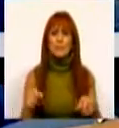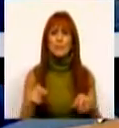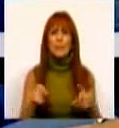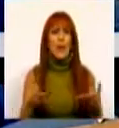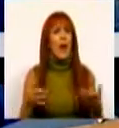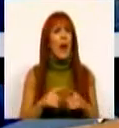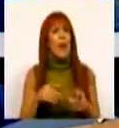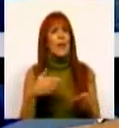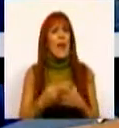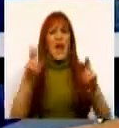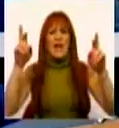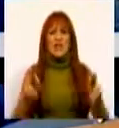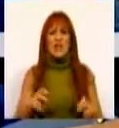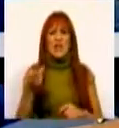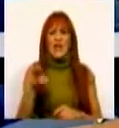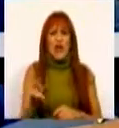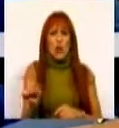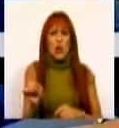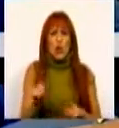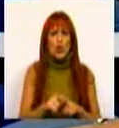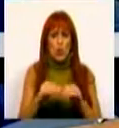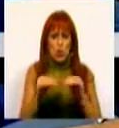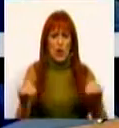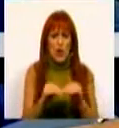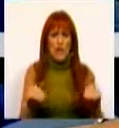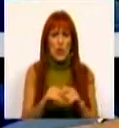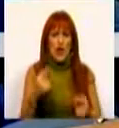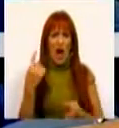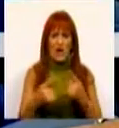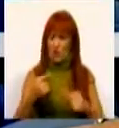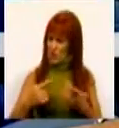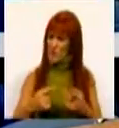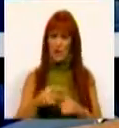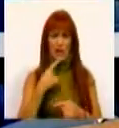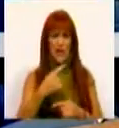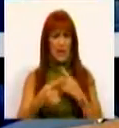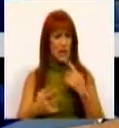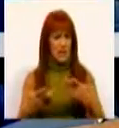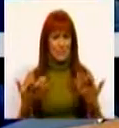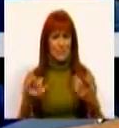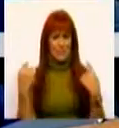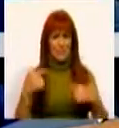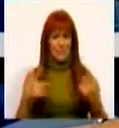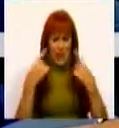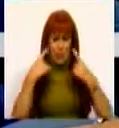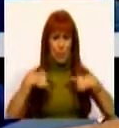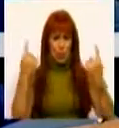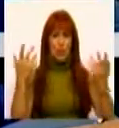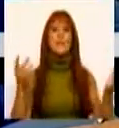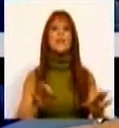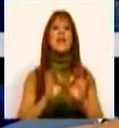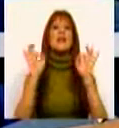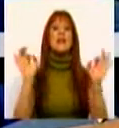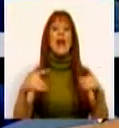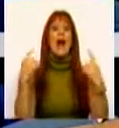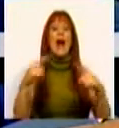isso implique uma descida de taxas para os níveis que muitas vezes têm vindo a ser anunciados e têm vindo a público. Da mesma forma